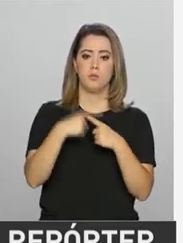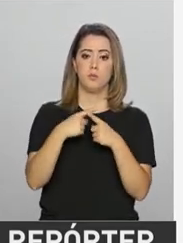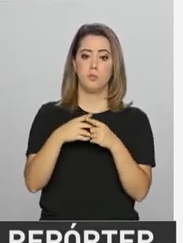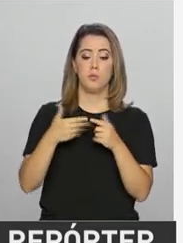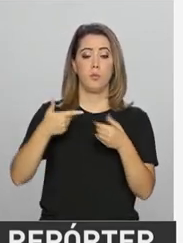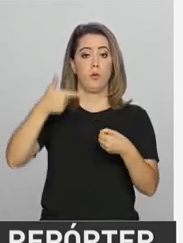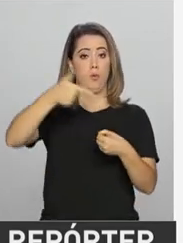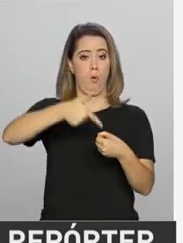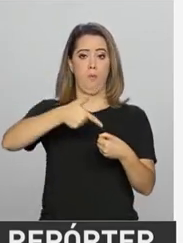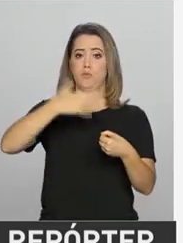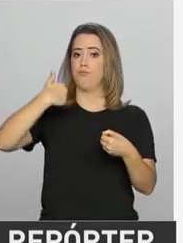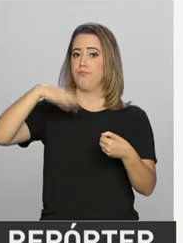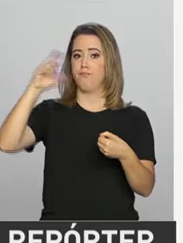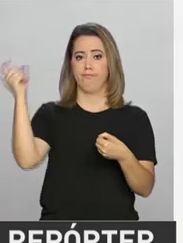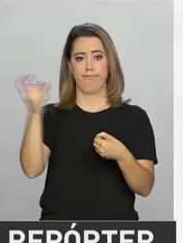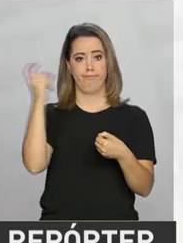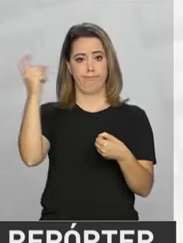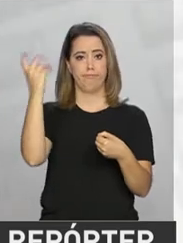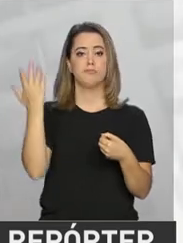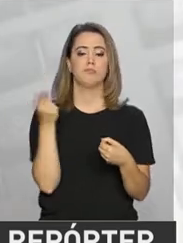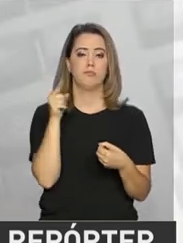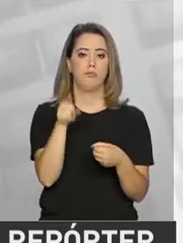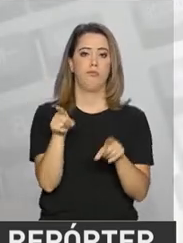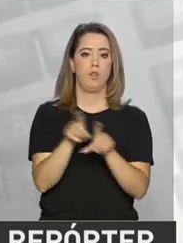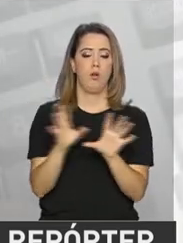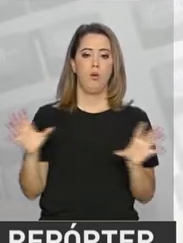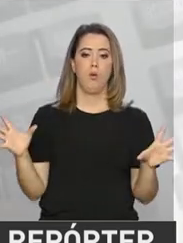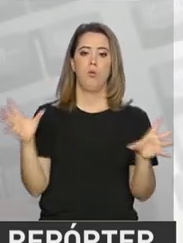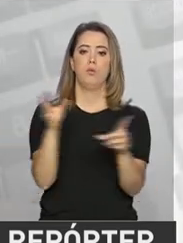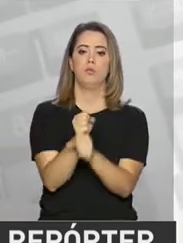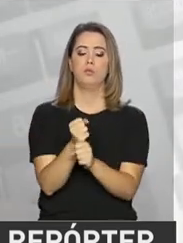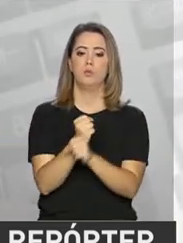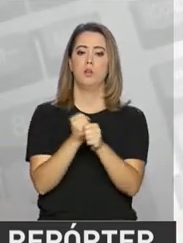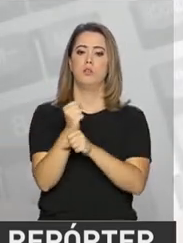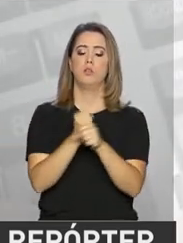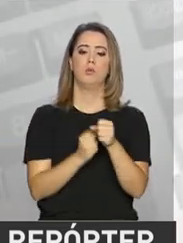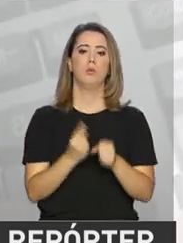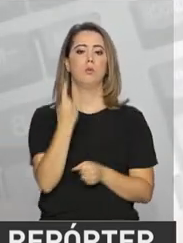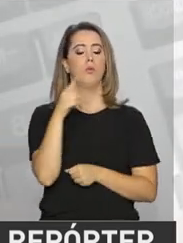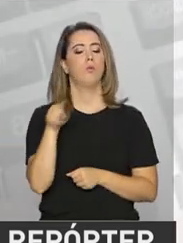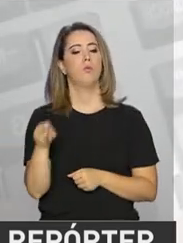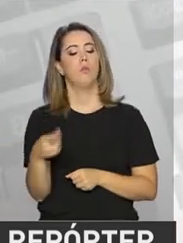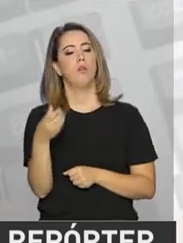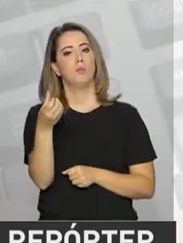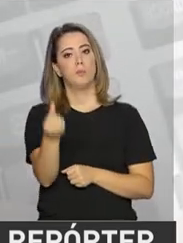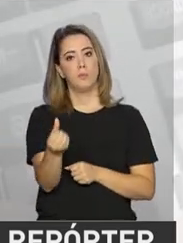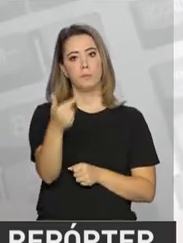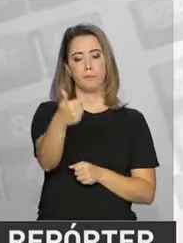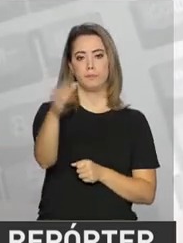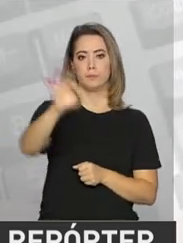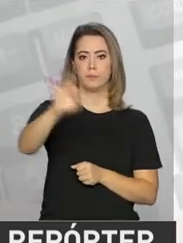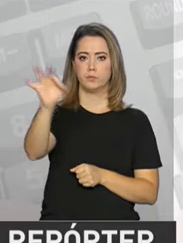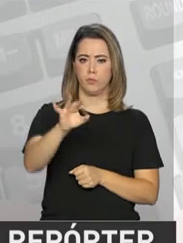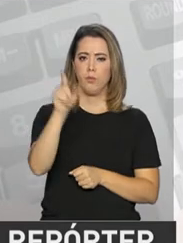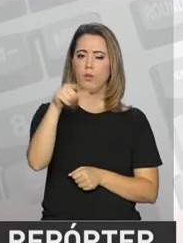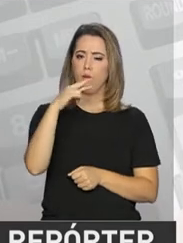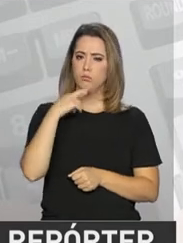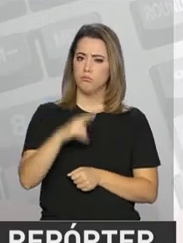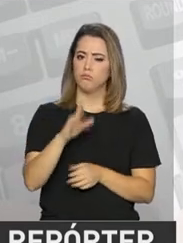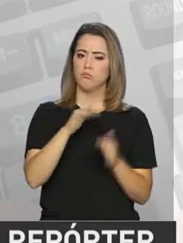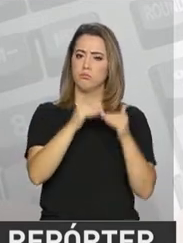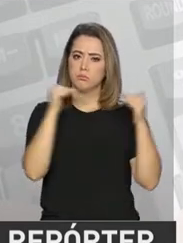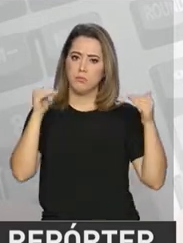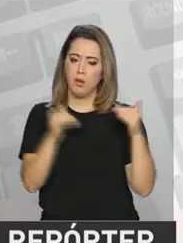combustíveis ainda segundo o ibge o acumulado do ano ficou em 1,62 por cento resultado bem abaixo